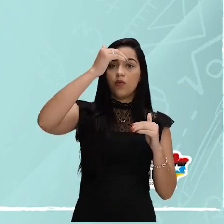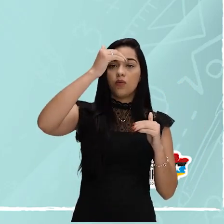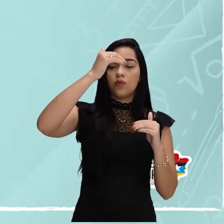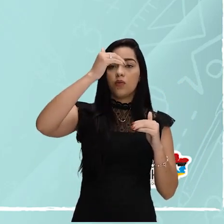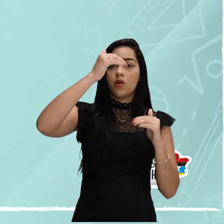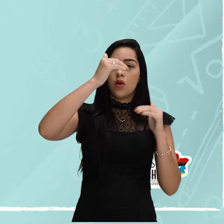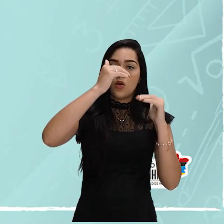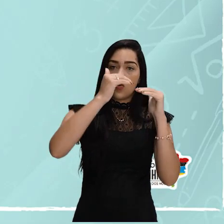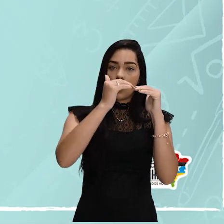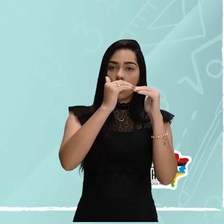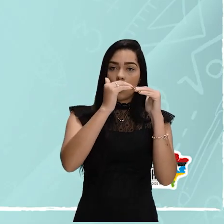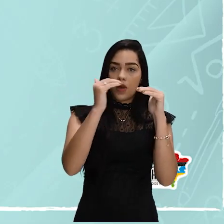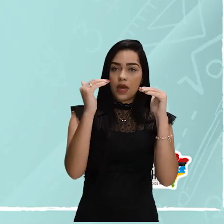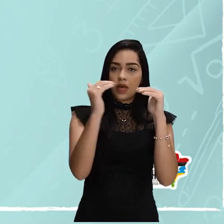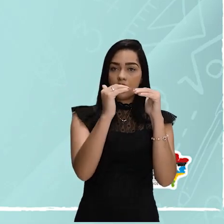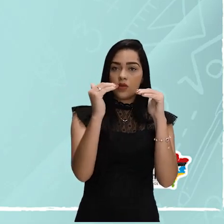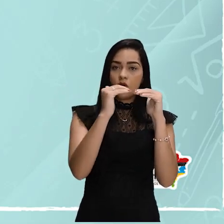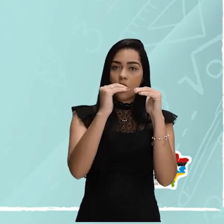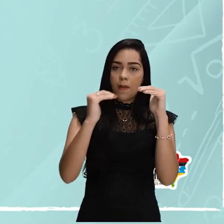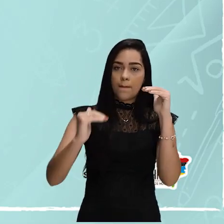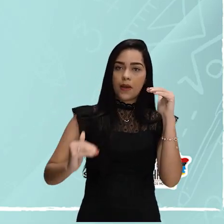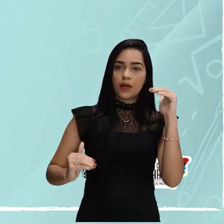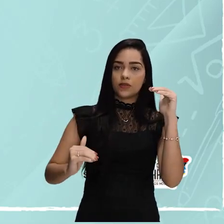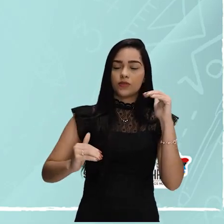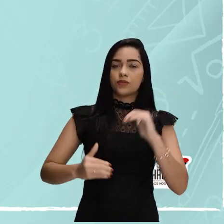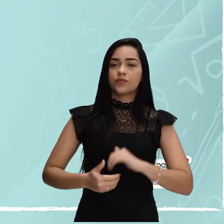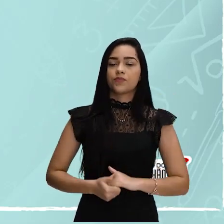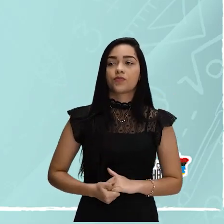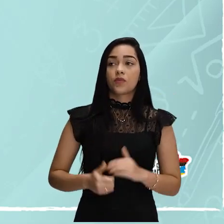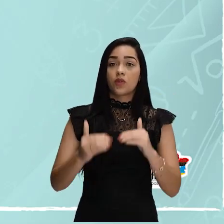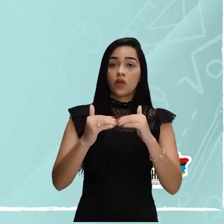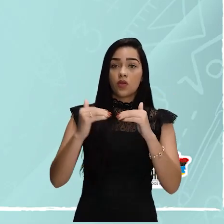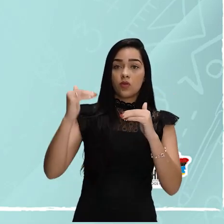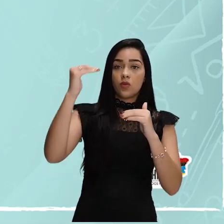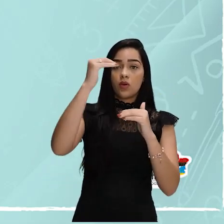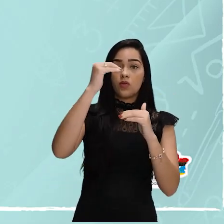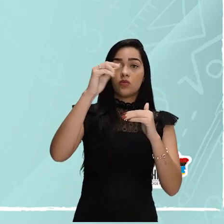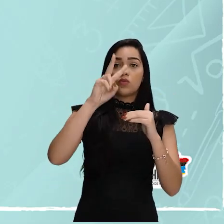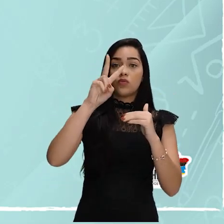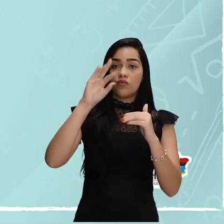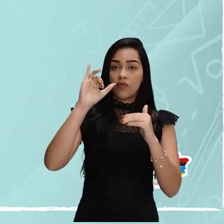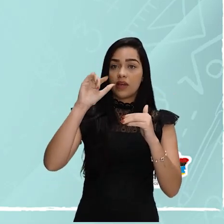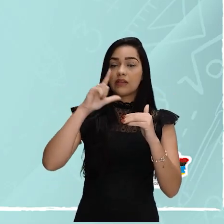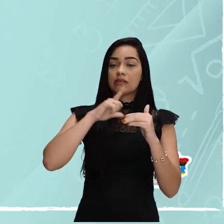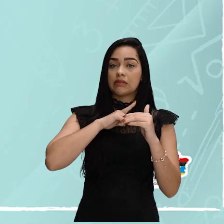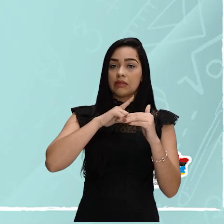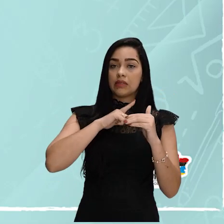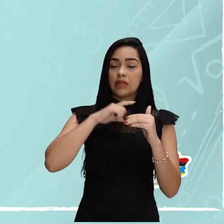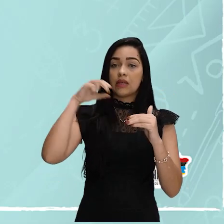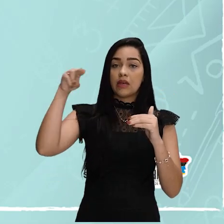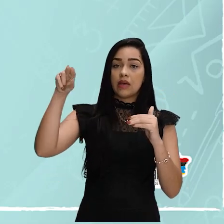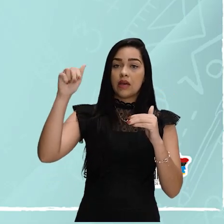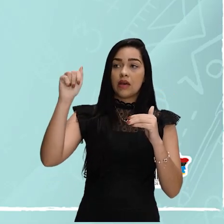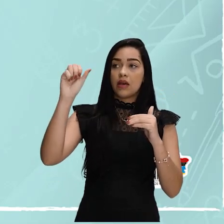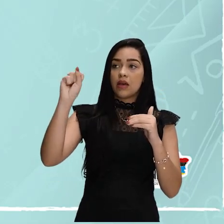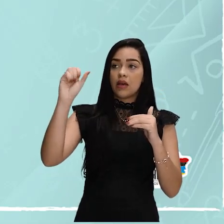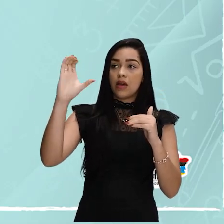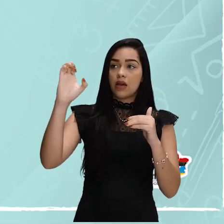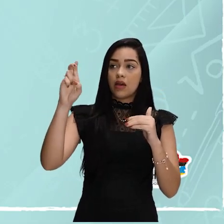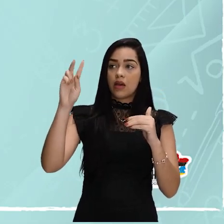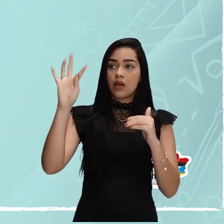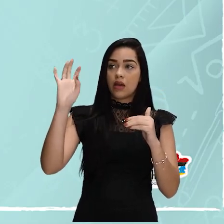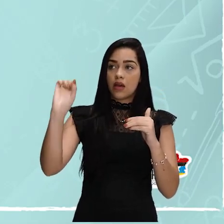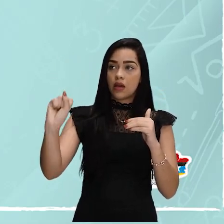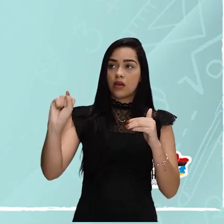O curso médio e o curso baixo. No curso alto, você vai encontrar as nascentes, né? É